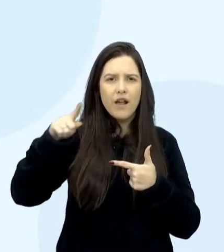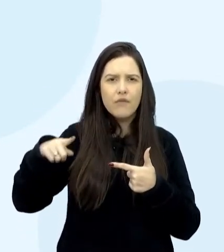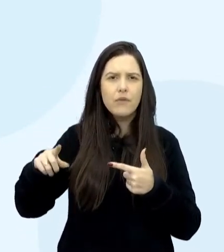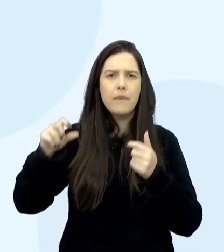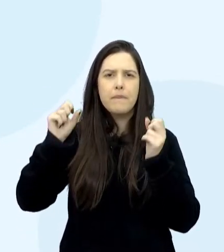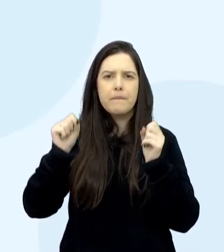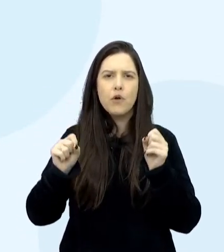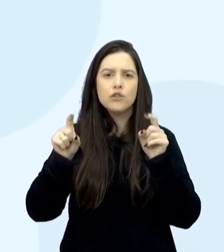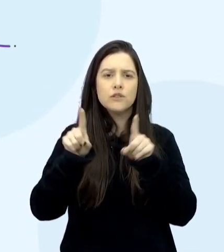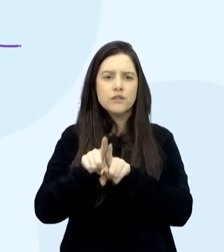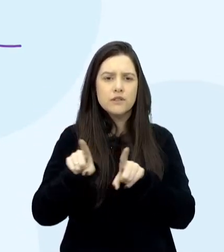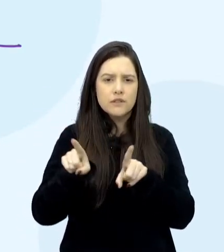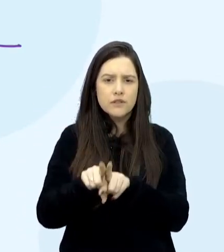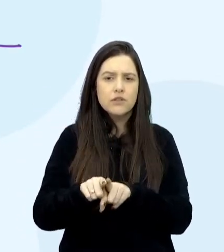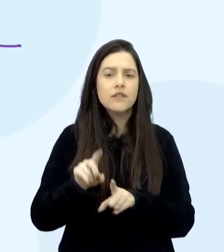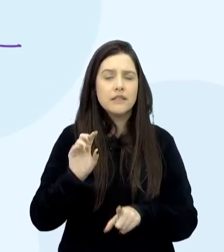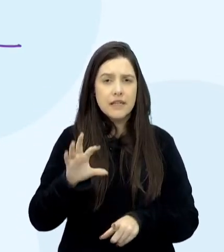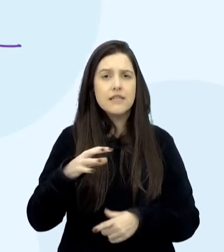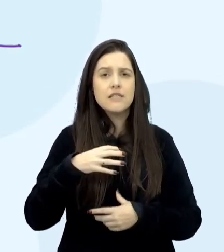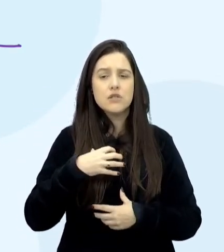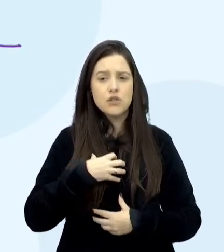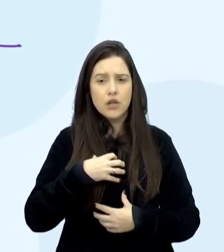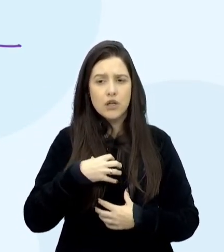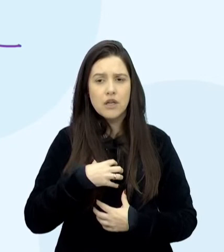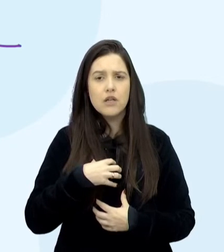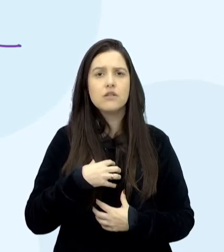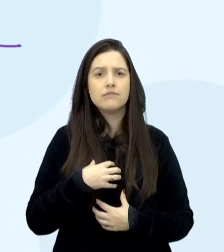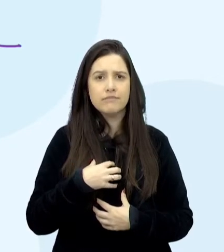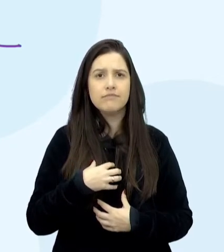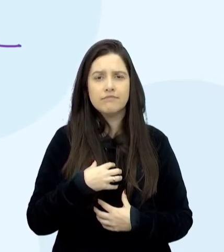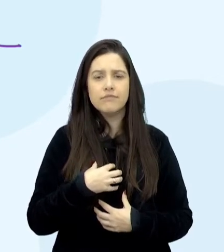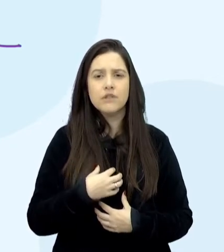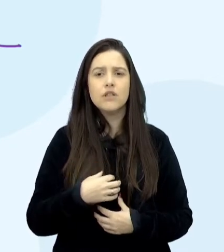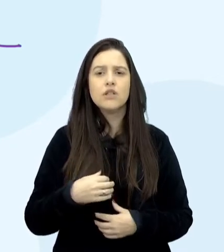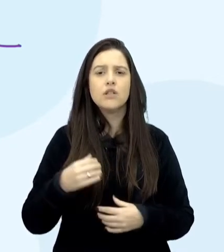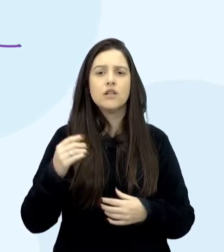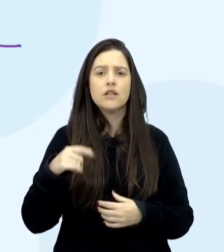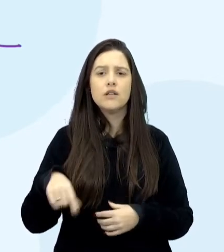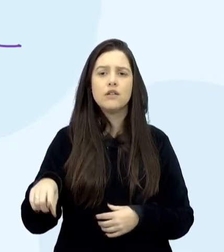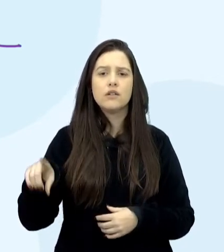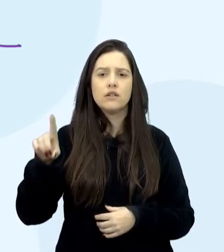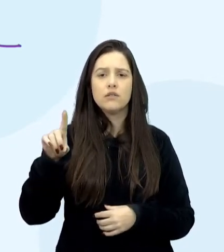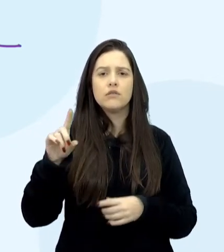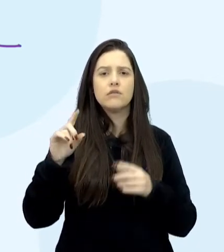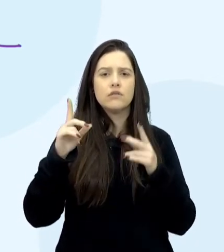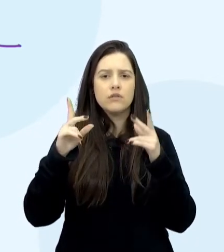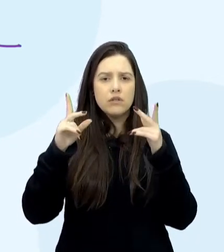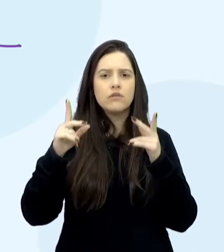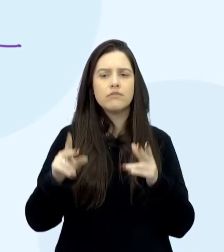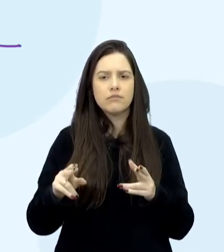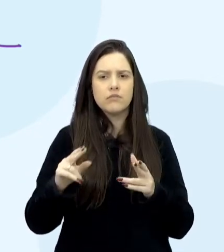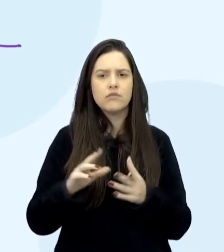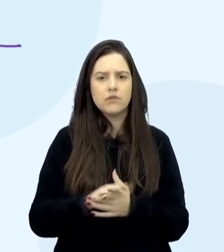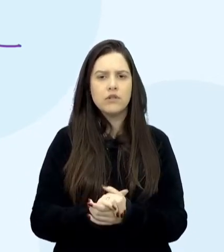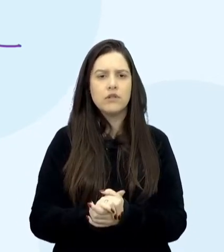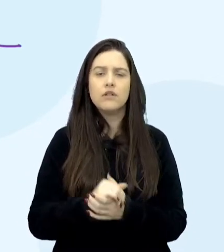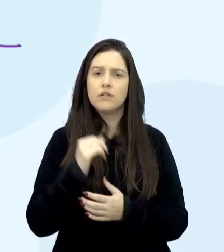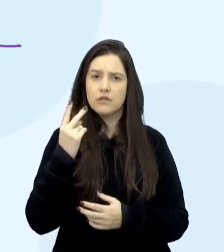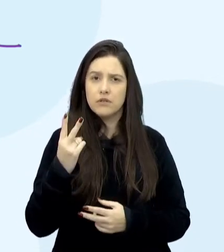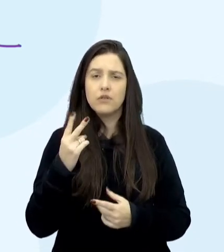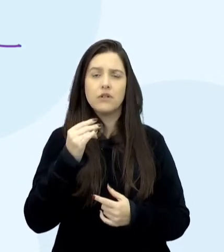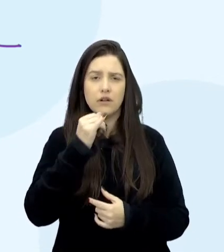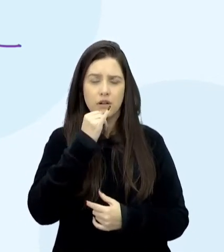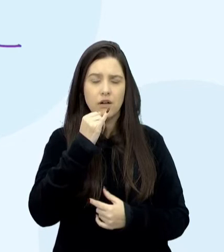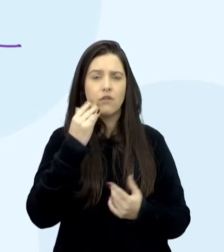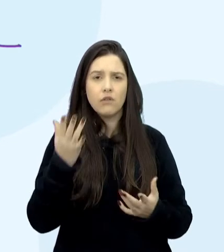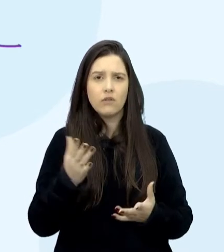pode ser, né, desse jeito, se for decrescente, né, e desse jeito aqui, se for crescente, a gente vai ver esses dois exemplos